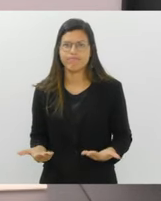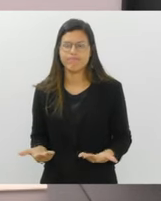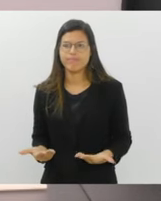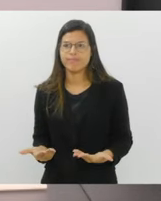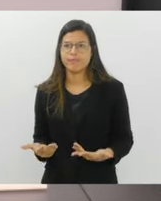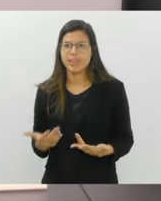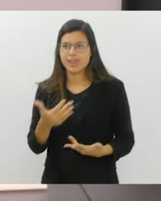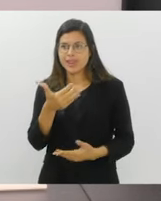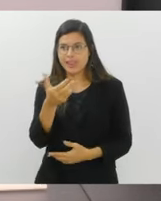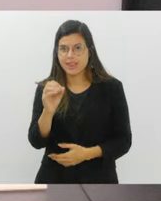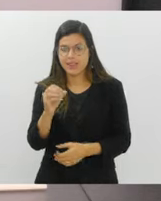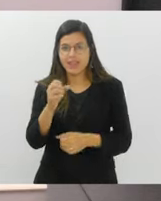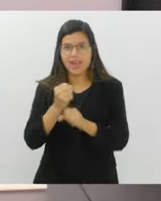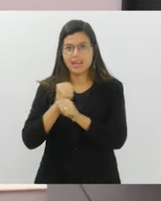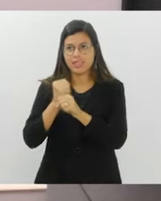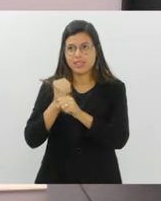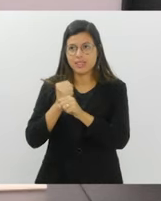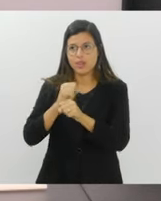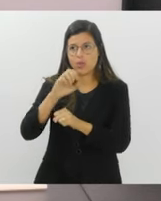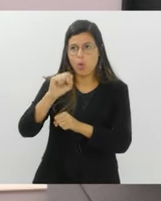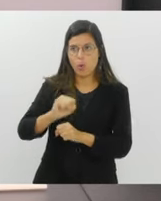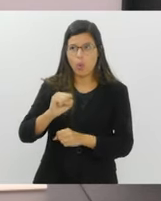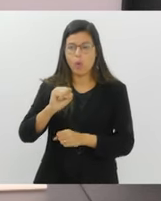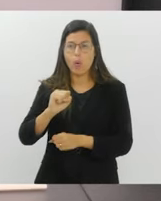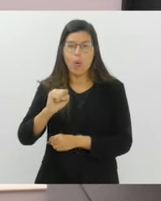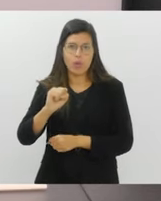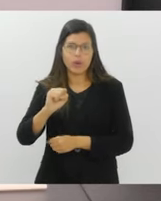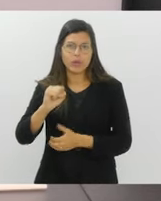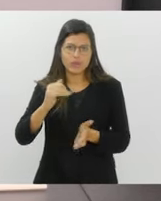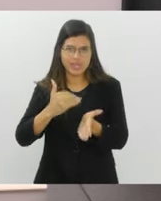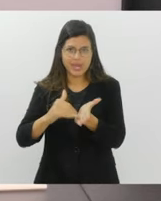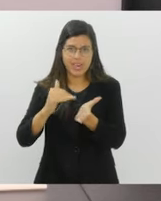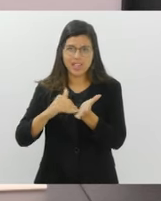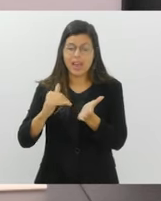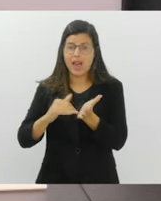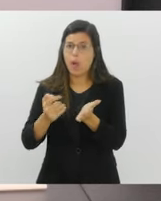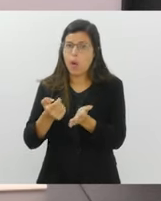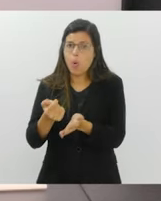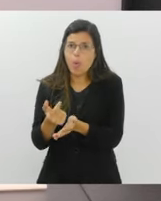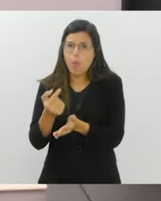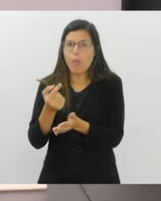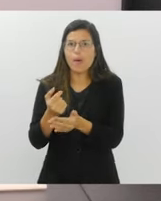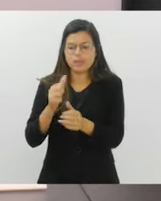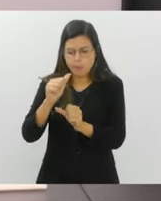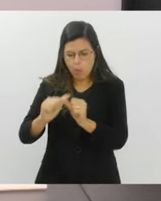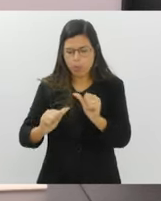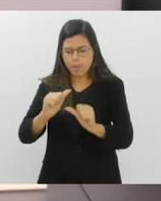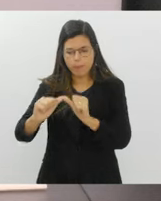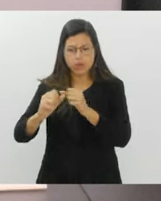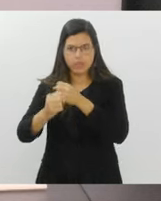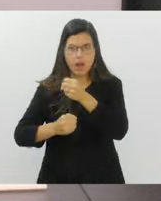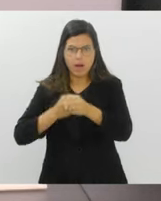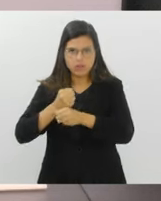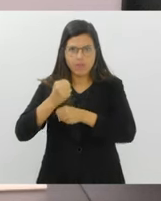em 10 anos, 8 secretários é um secretário quase por ano. Para ter continuidade alguma coisa, é duro